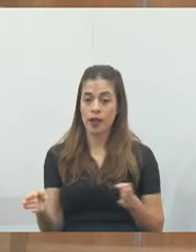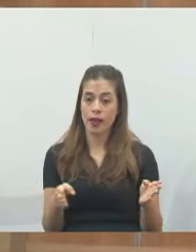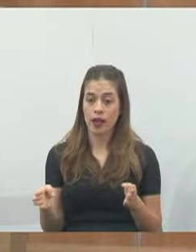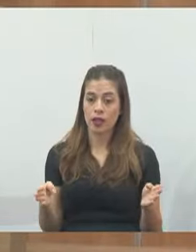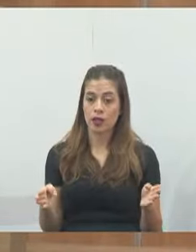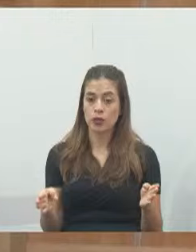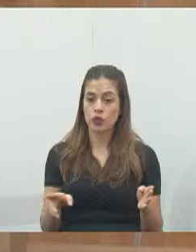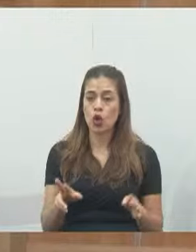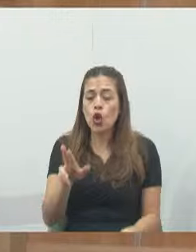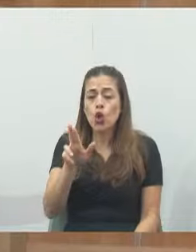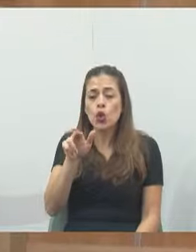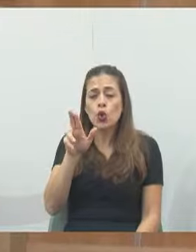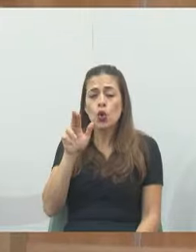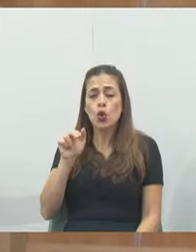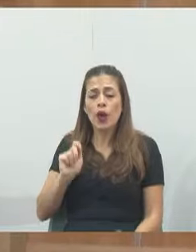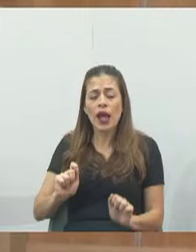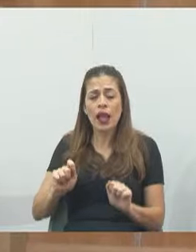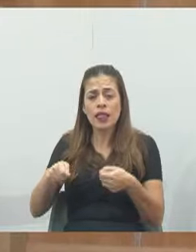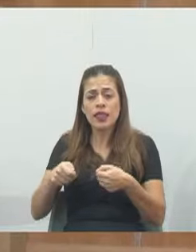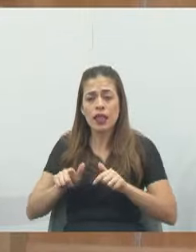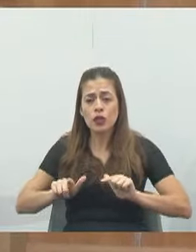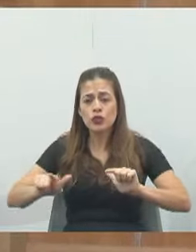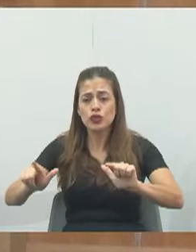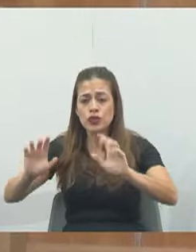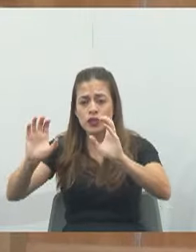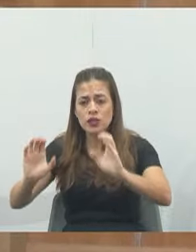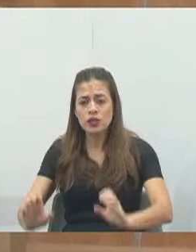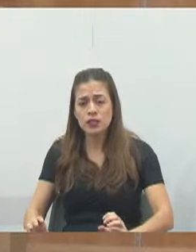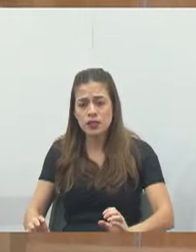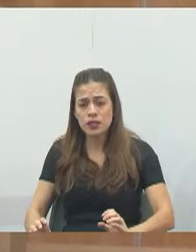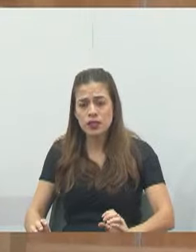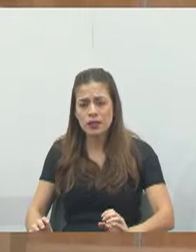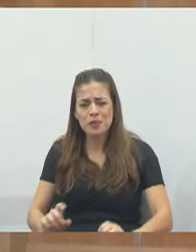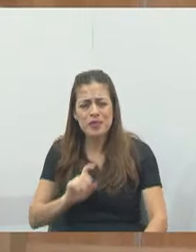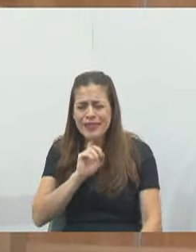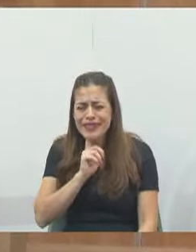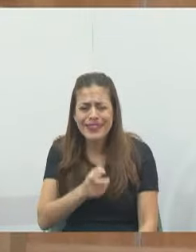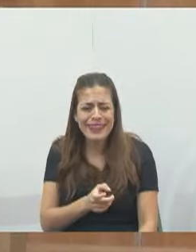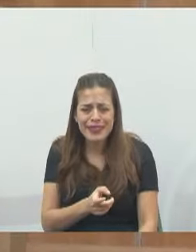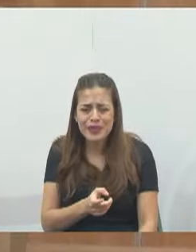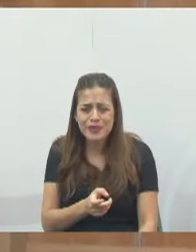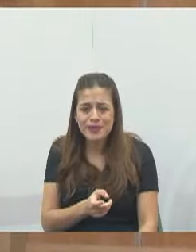eu nunca concedi um título para ninguém.